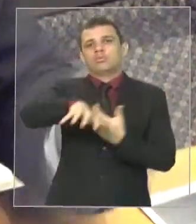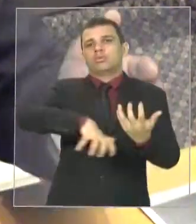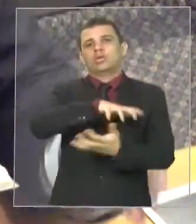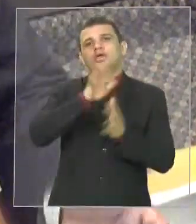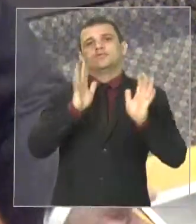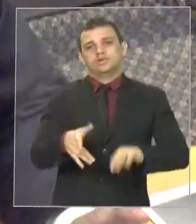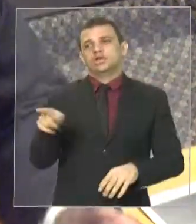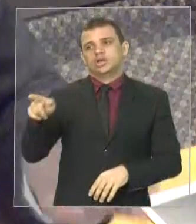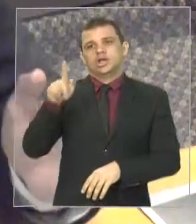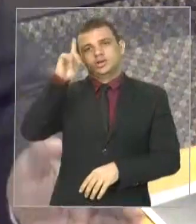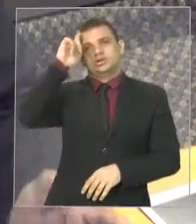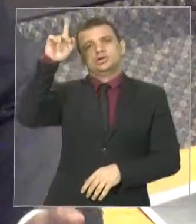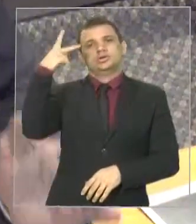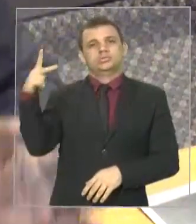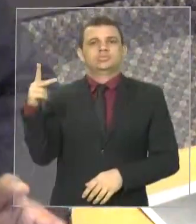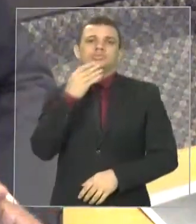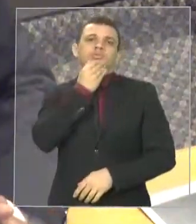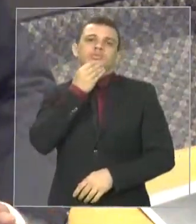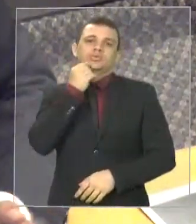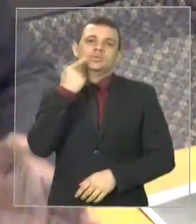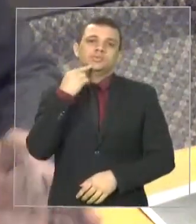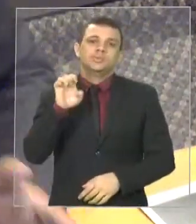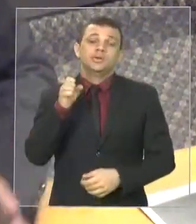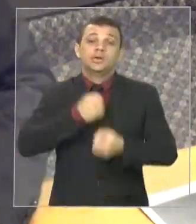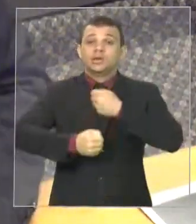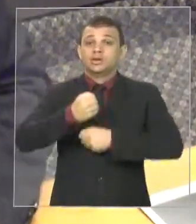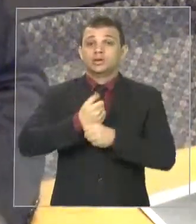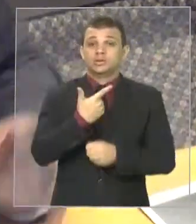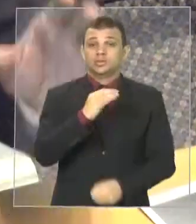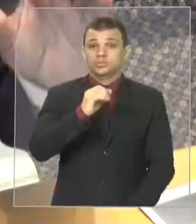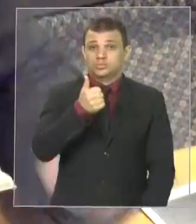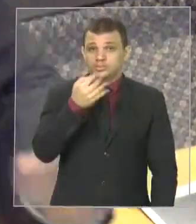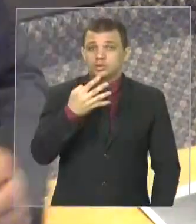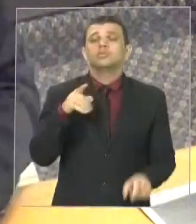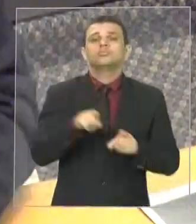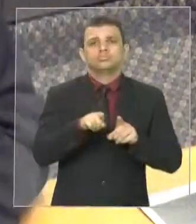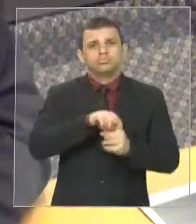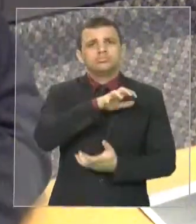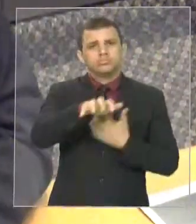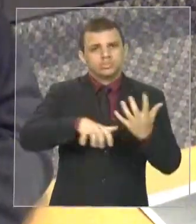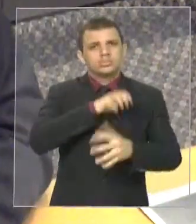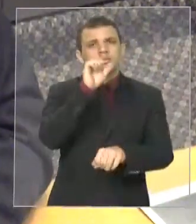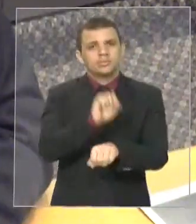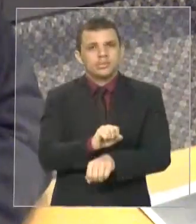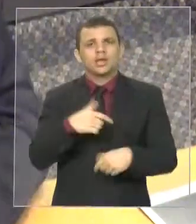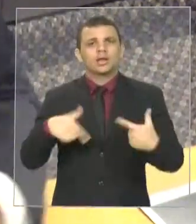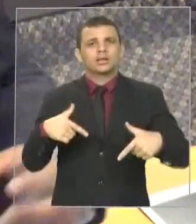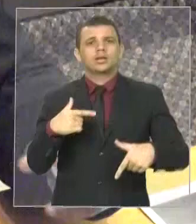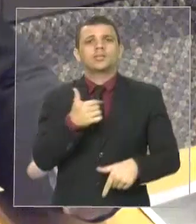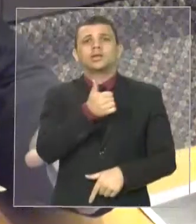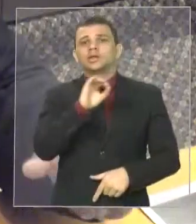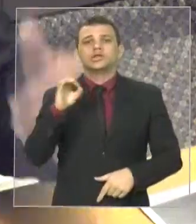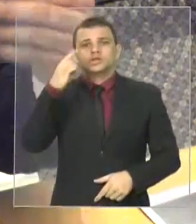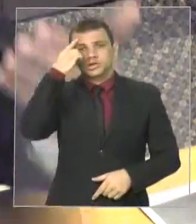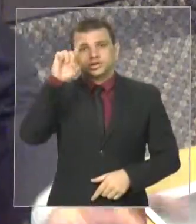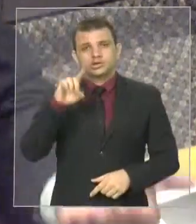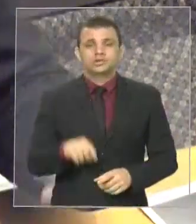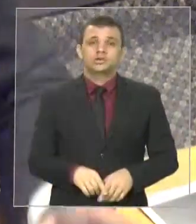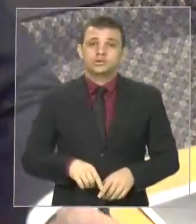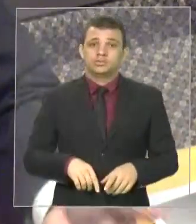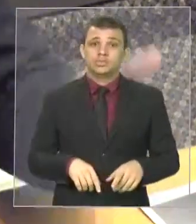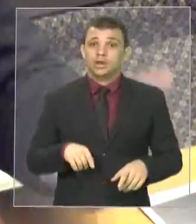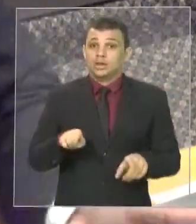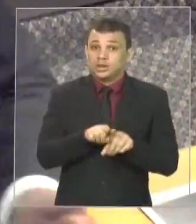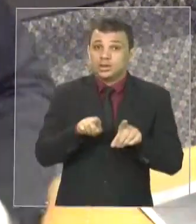Edivaldo. Em 2014, os professores estiveram paralisadas suas atividades durante 100 dias. Chegaram a se acorrentar